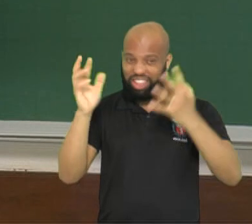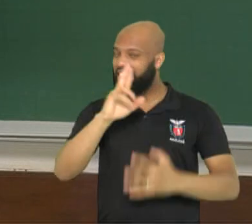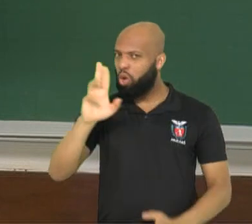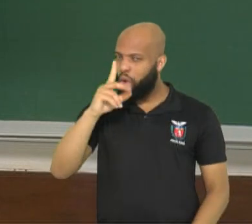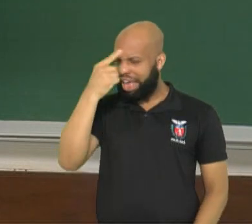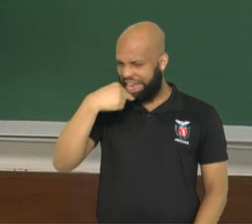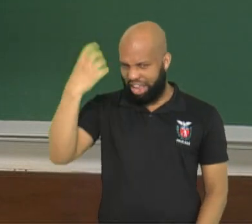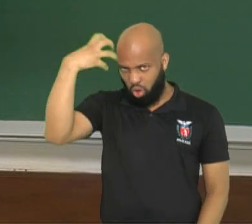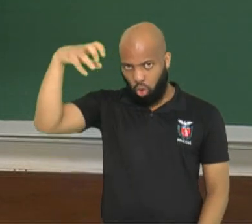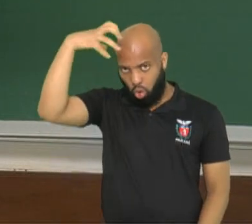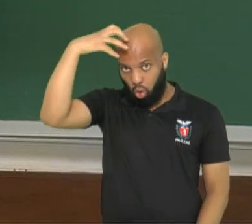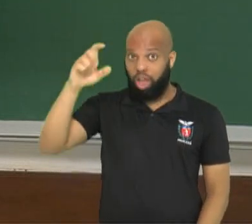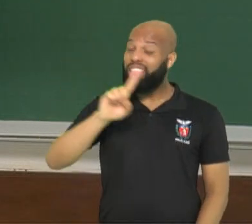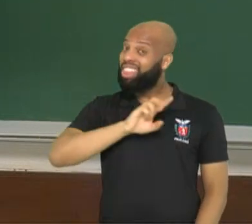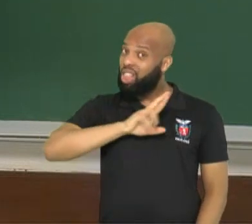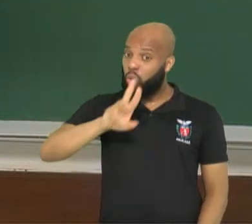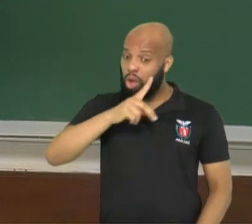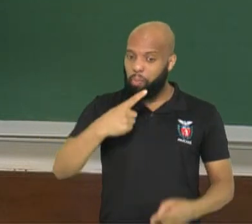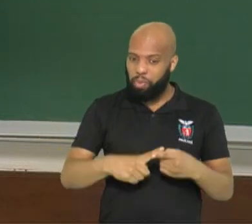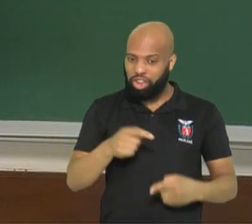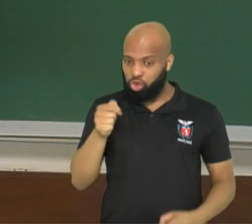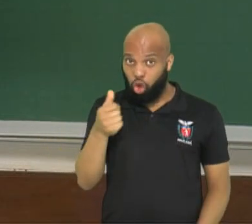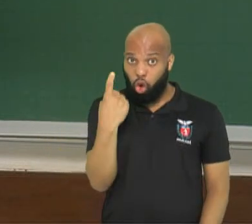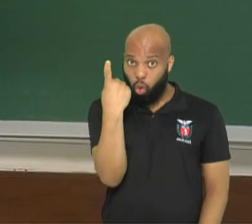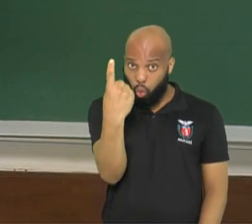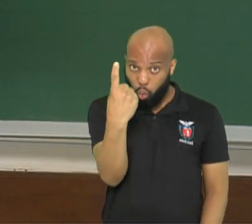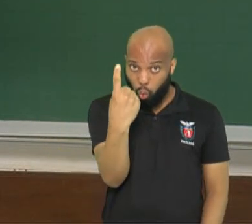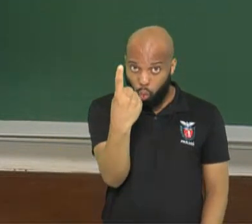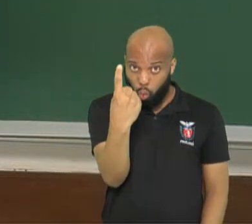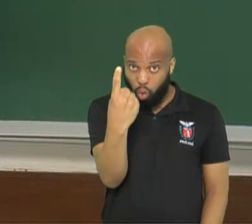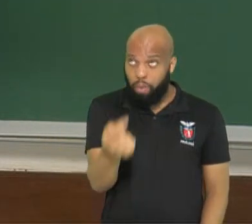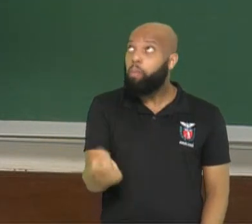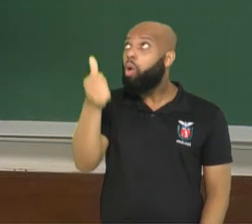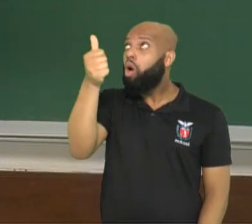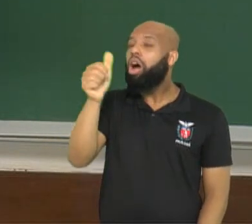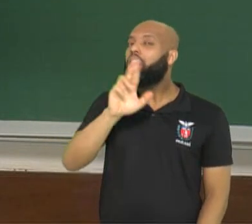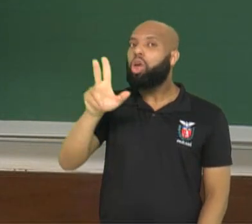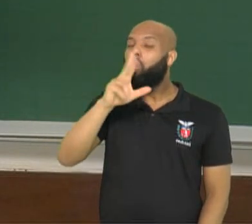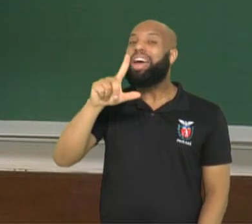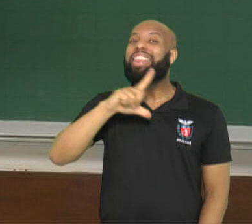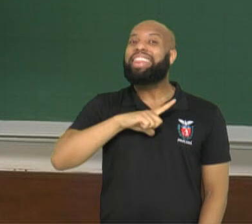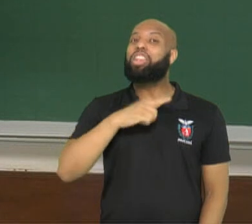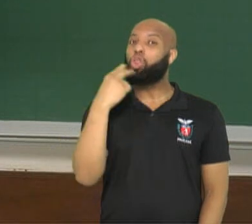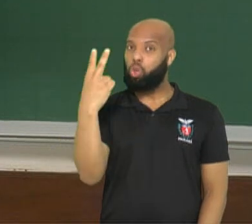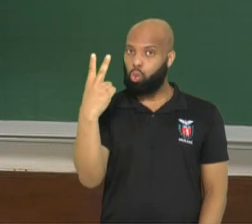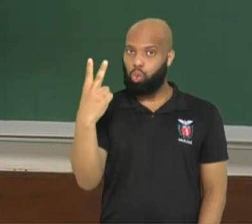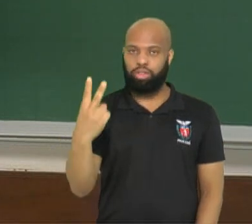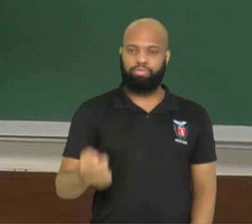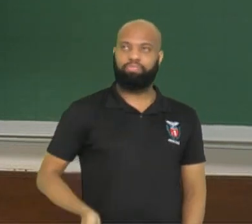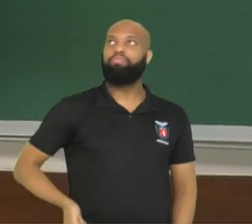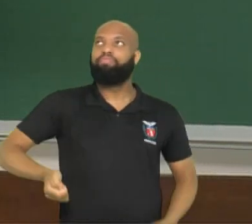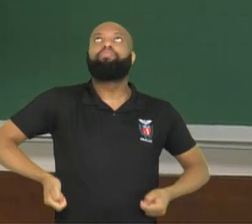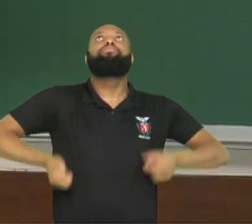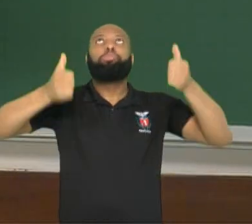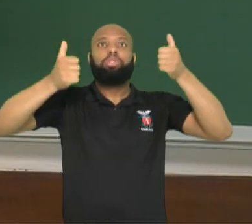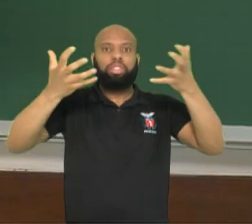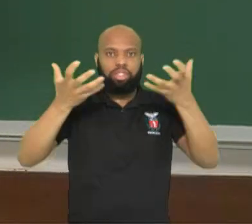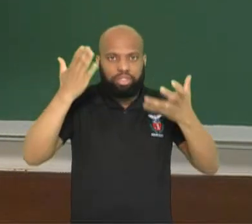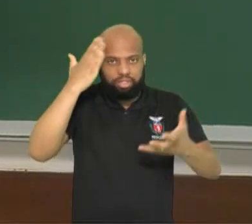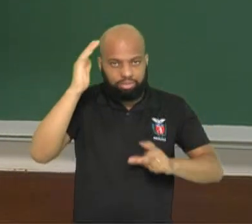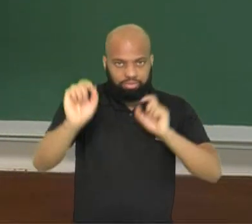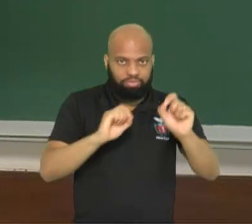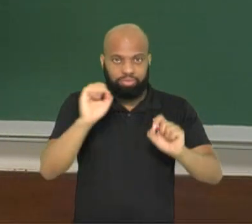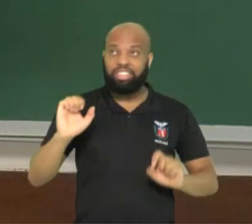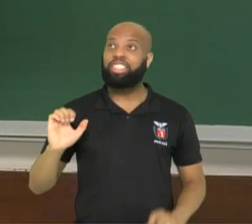cara e coroa. Por quê? Porque eu não estou jogando só uma moeda apenas, eu estou jogando duas. Então, ele quer saber qual é